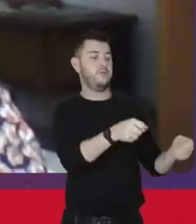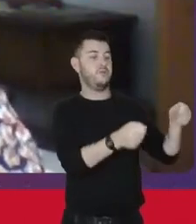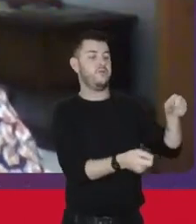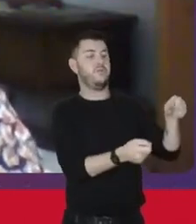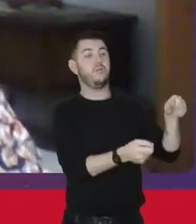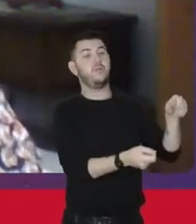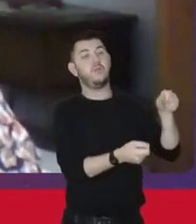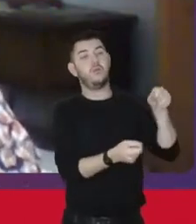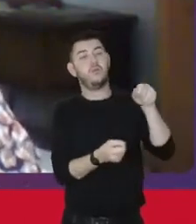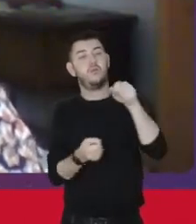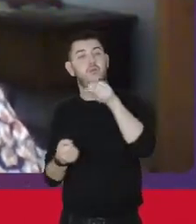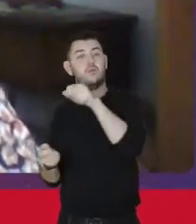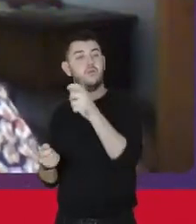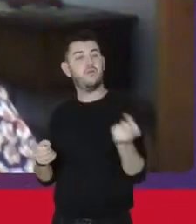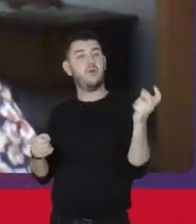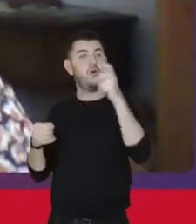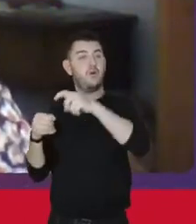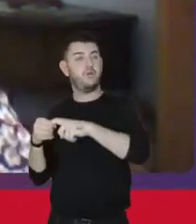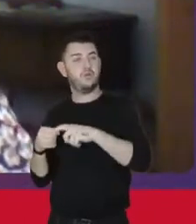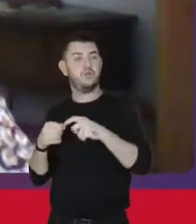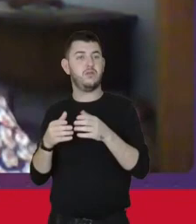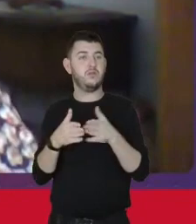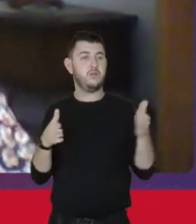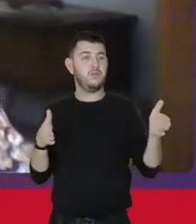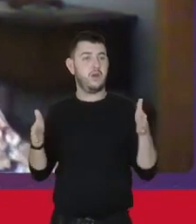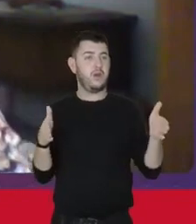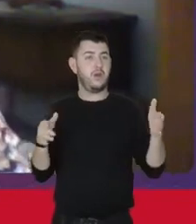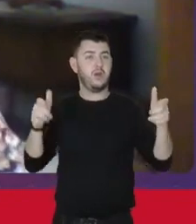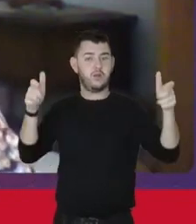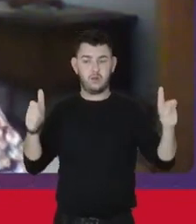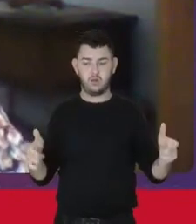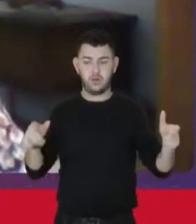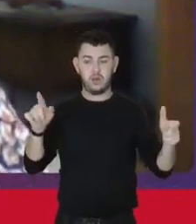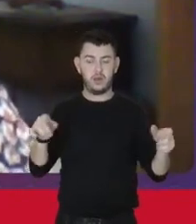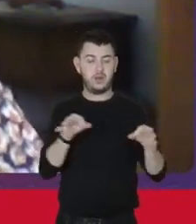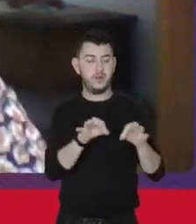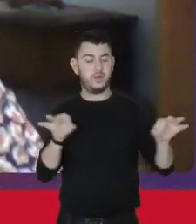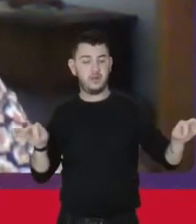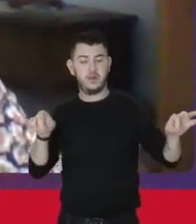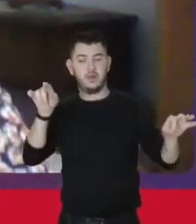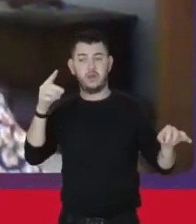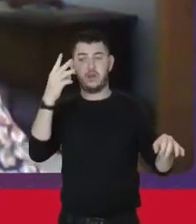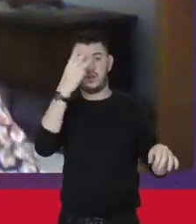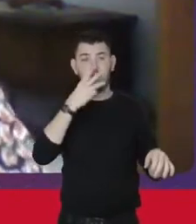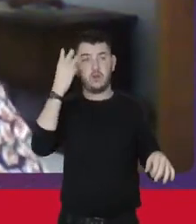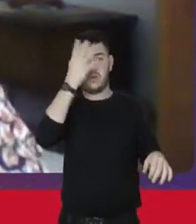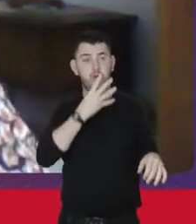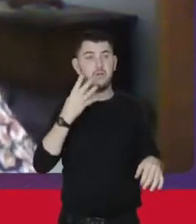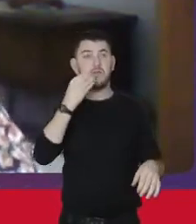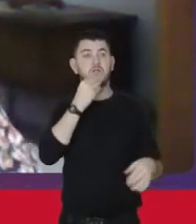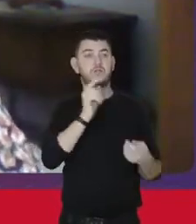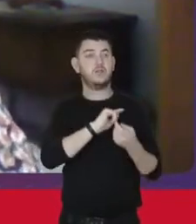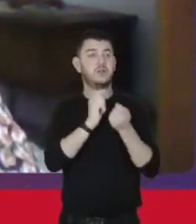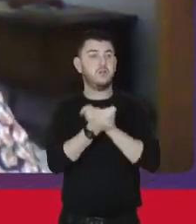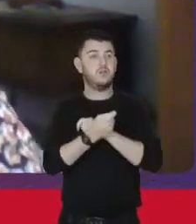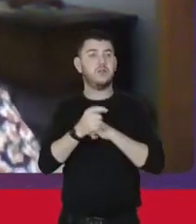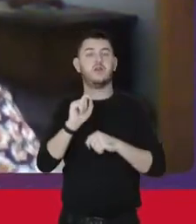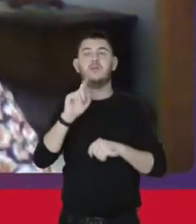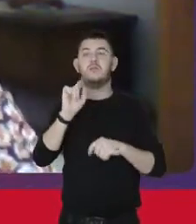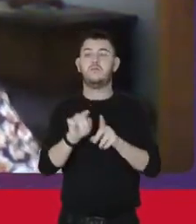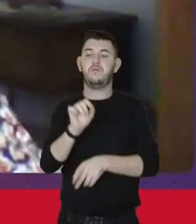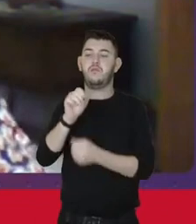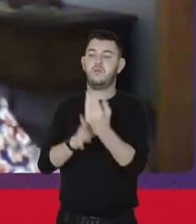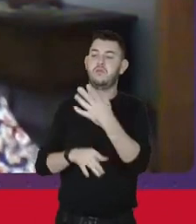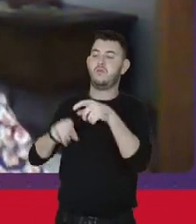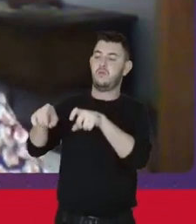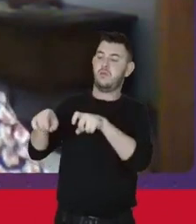né, com acesso à água pode ser revertido em tempo livre, em produção de horta,